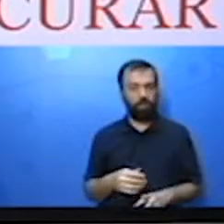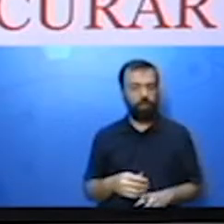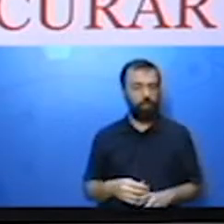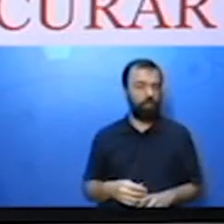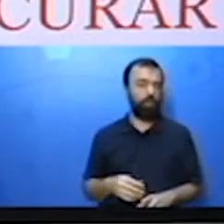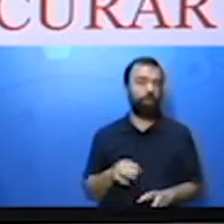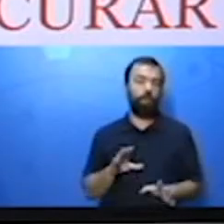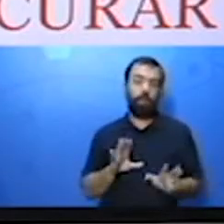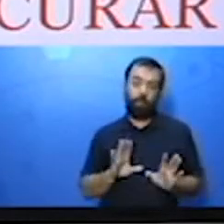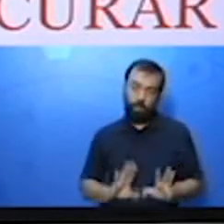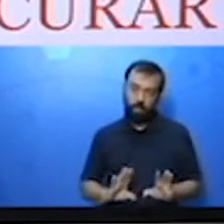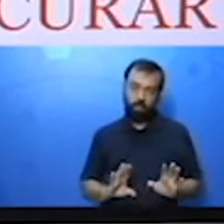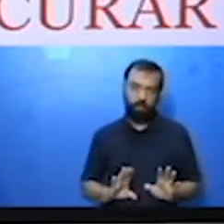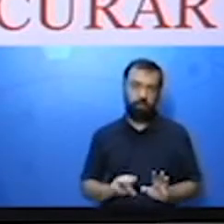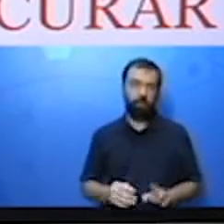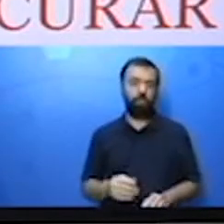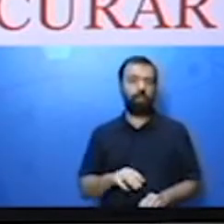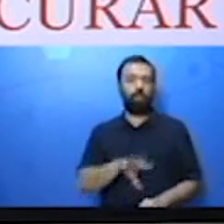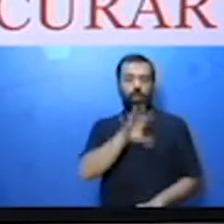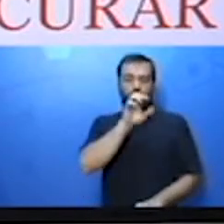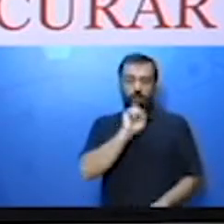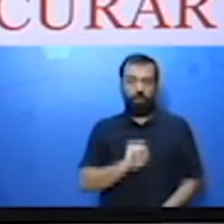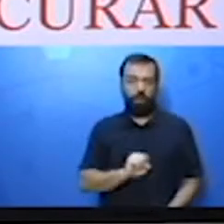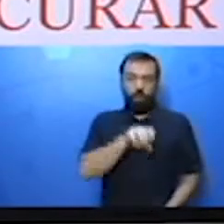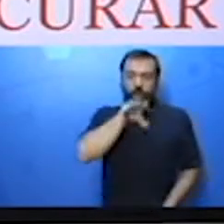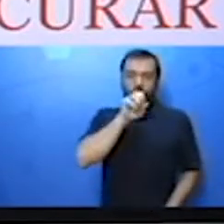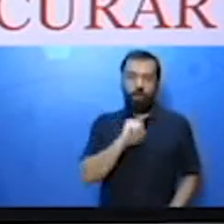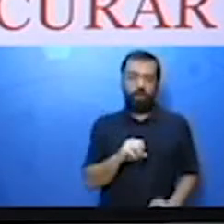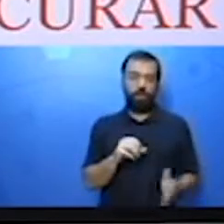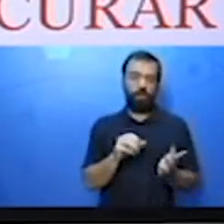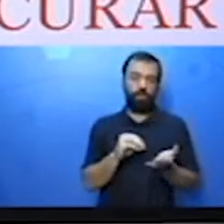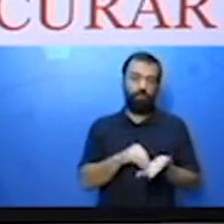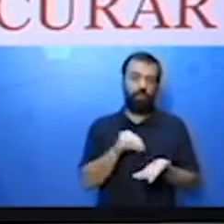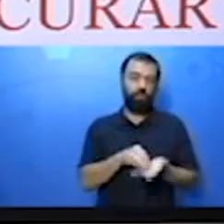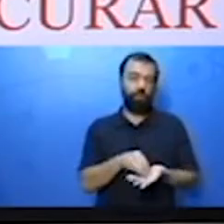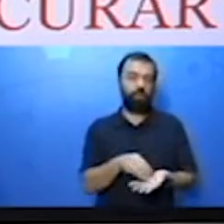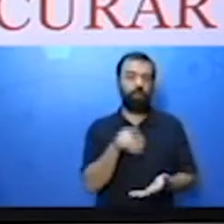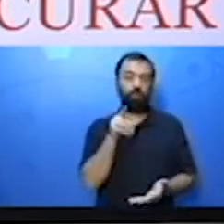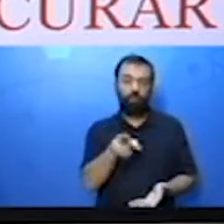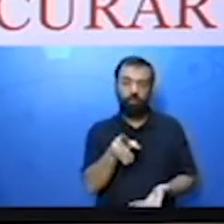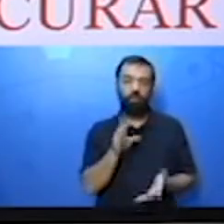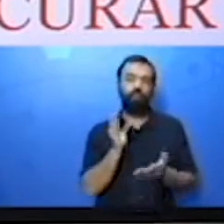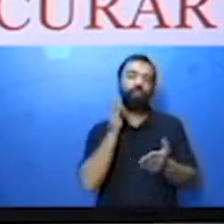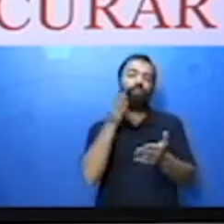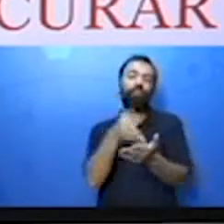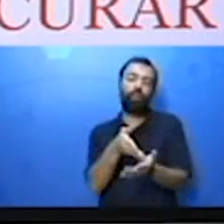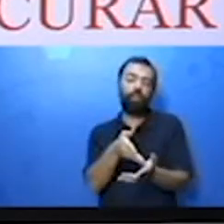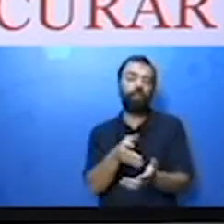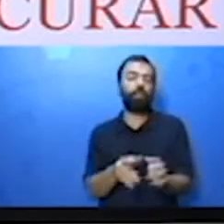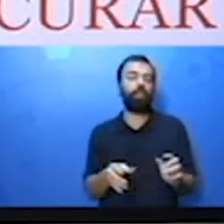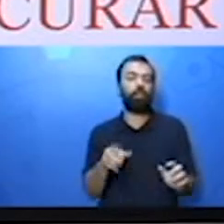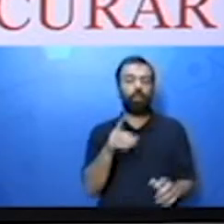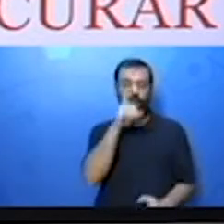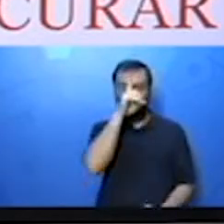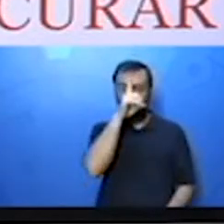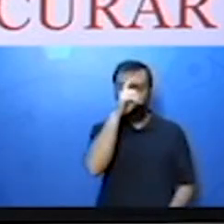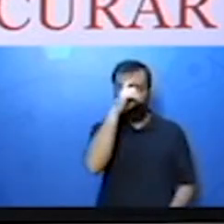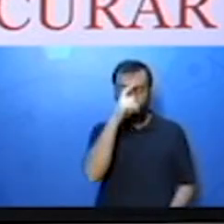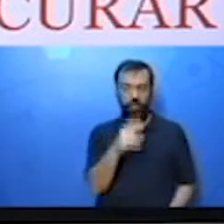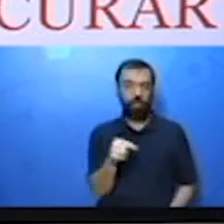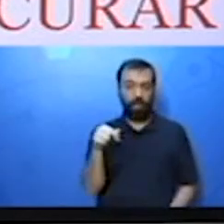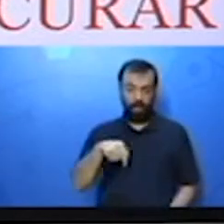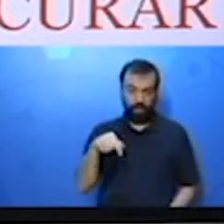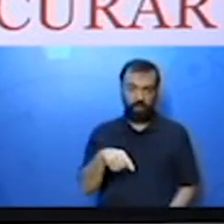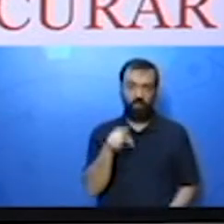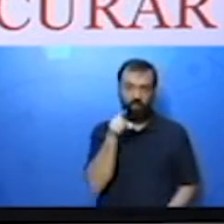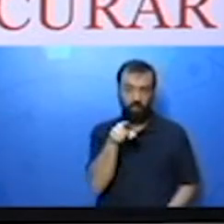se começar a apresentar falta de ar, deve procurar um hospital. No nosso caso aqui em Barretos, procurar a UPA